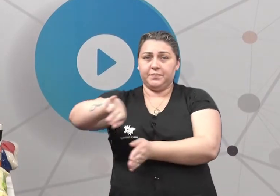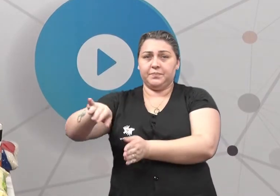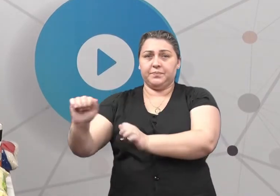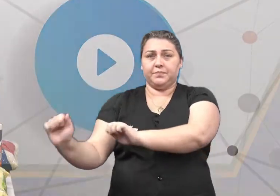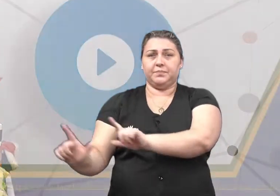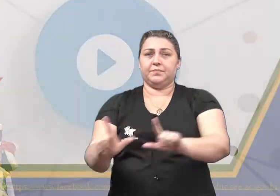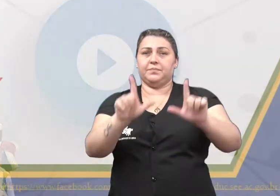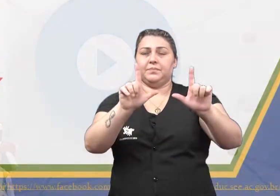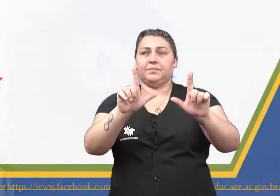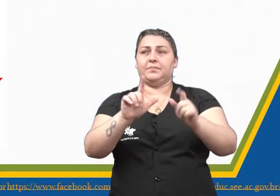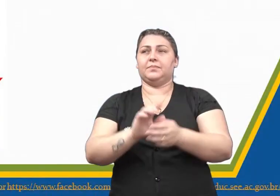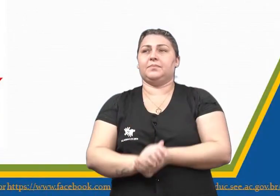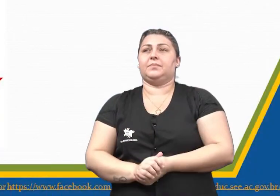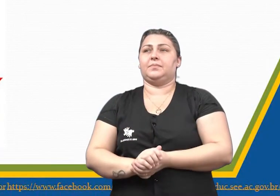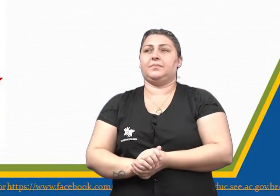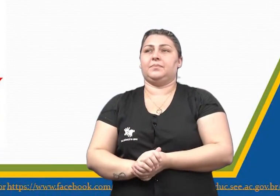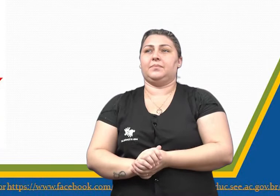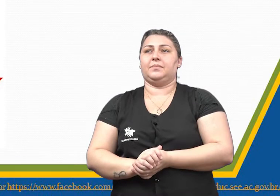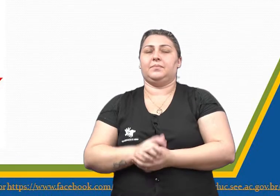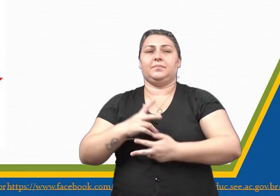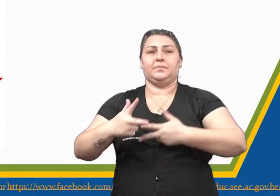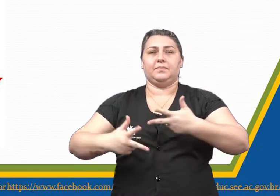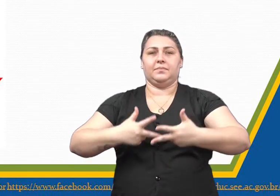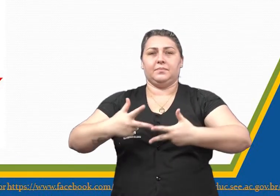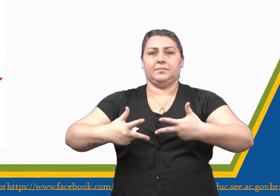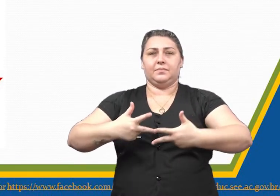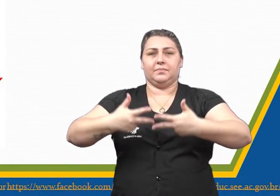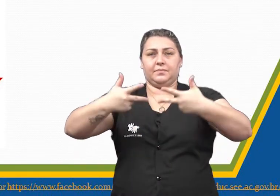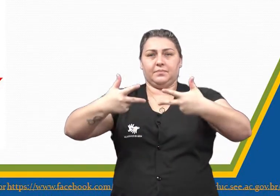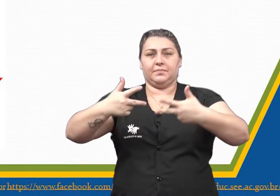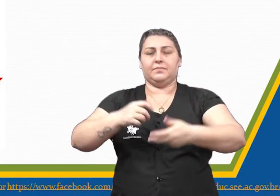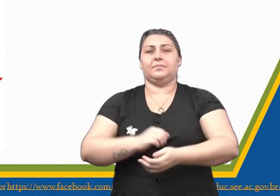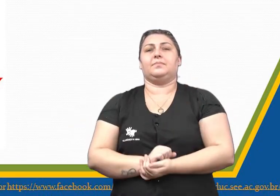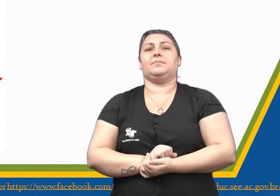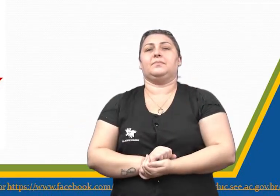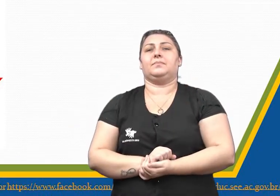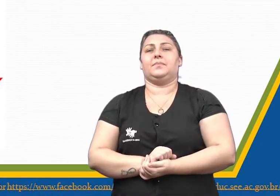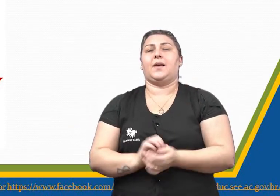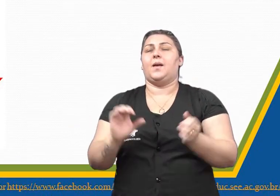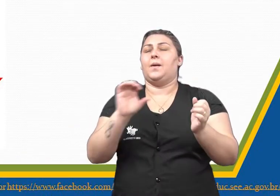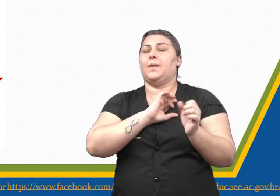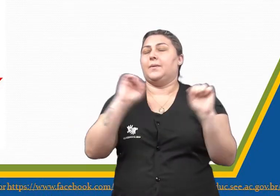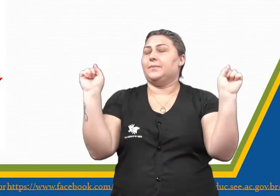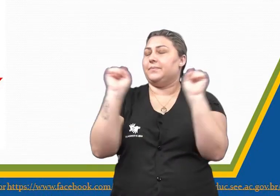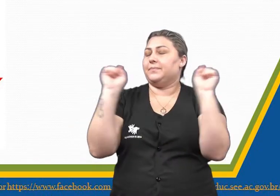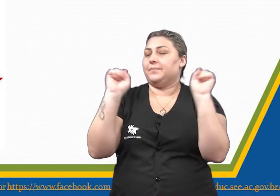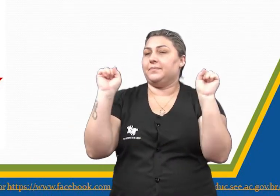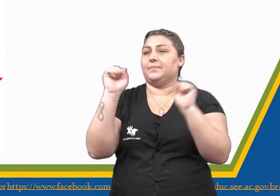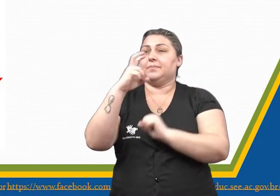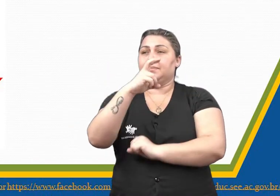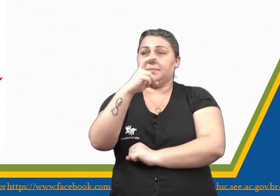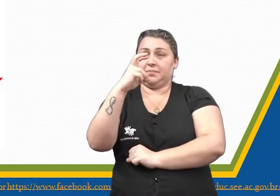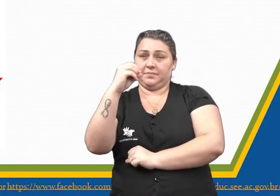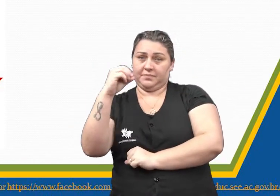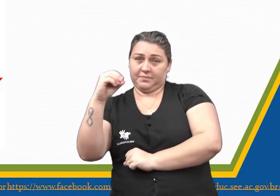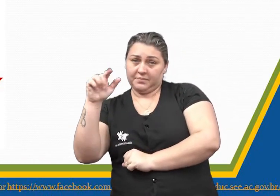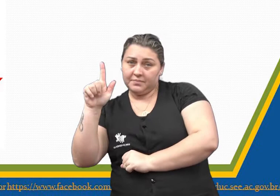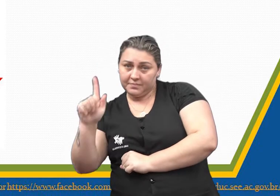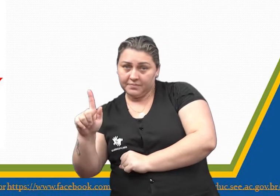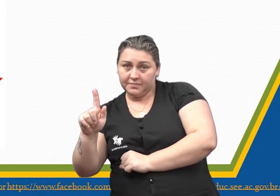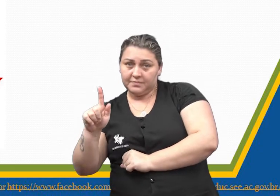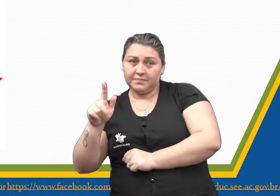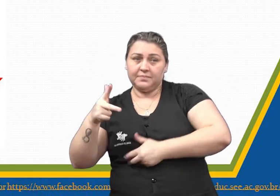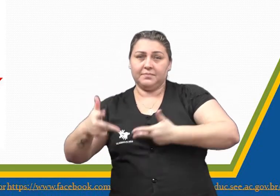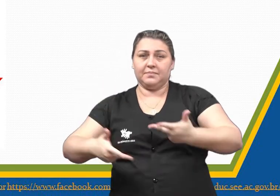slide? Macarrão, né? Eu amo macarrão. E aí, olha só, 500 gramas de